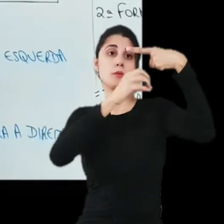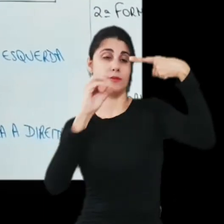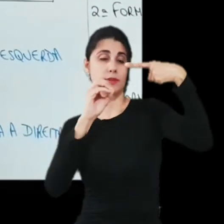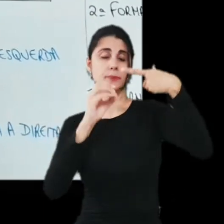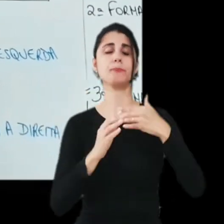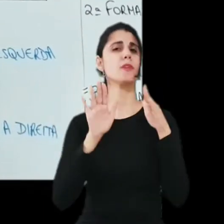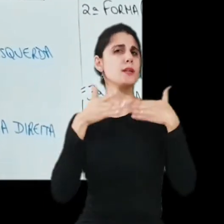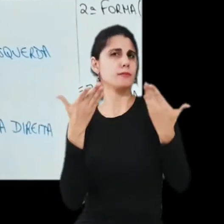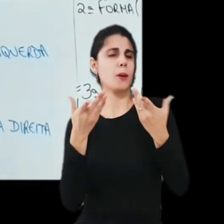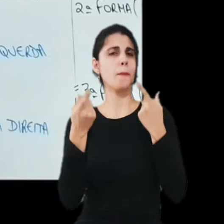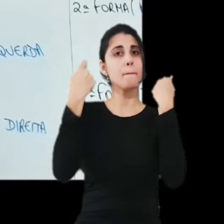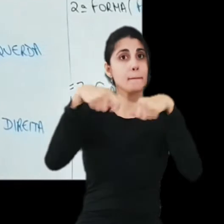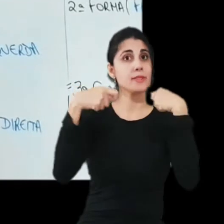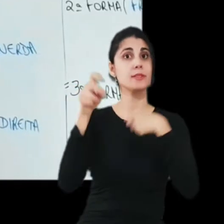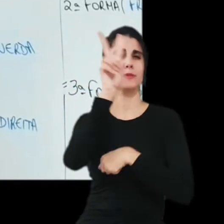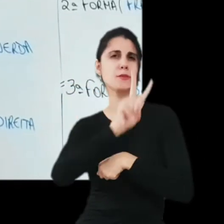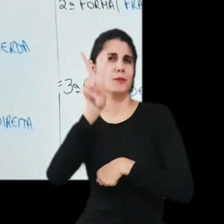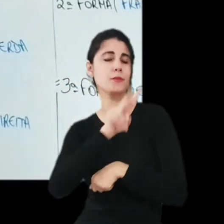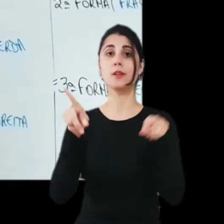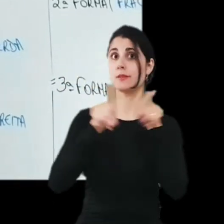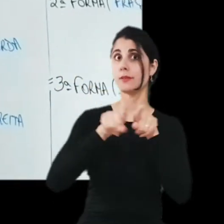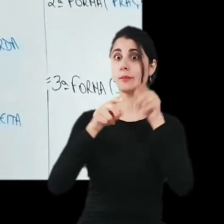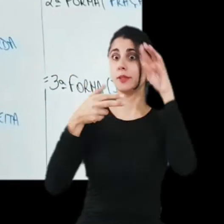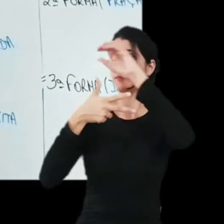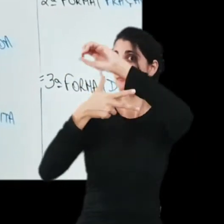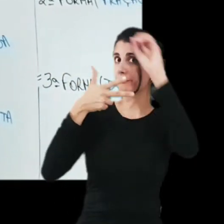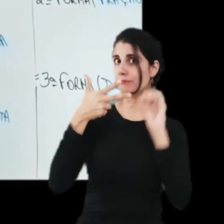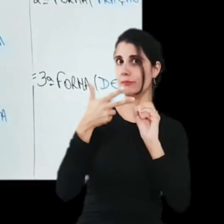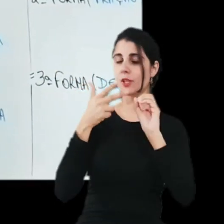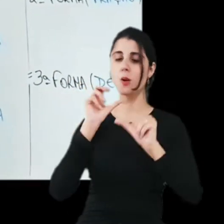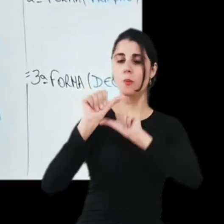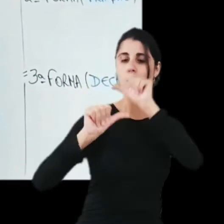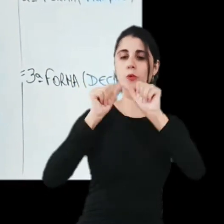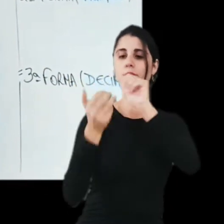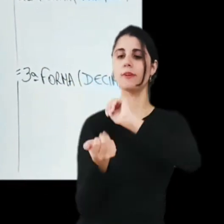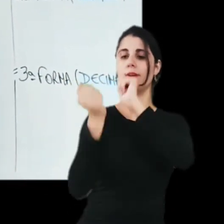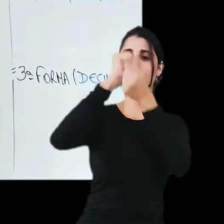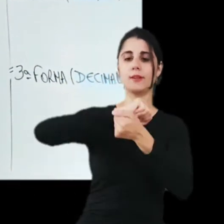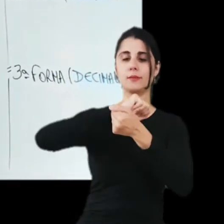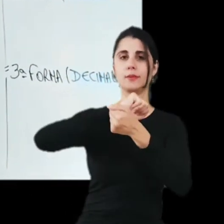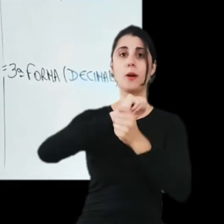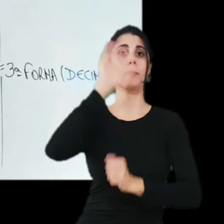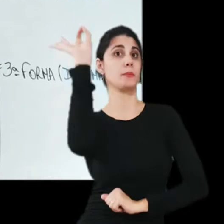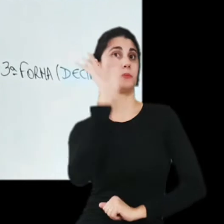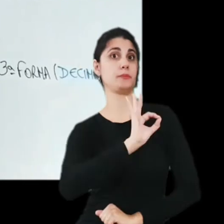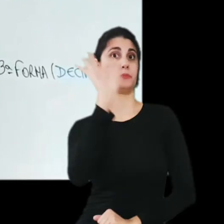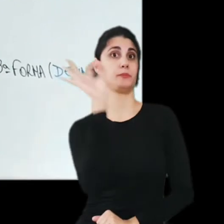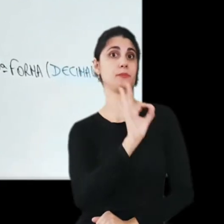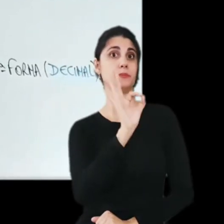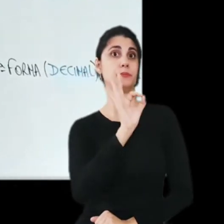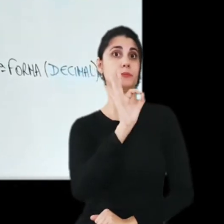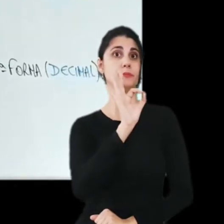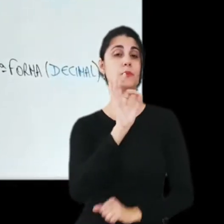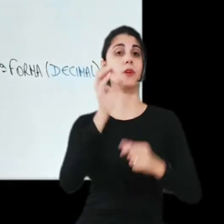Nossa obrigação para o vestibular e para o Enem é transformar a forma percentual em